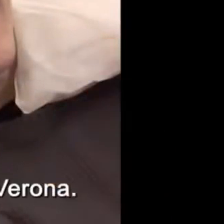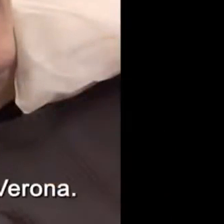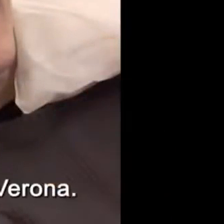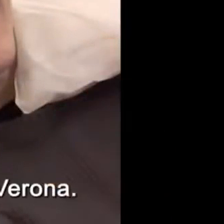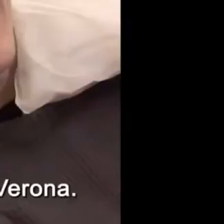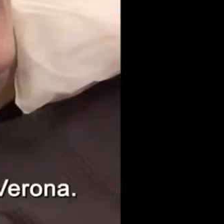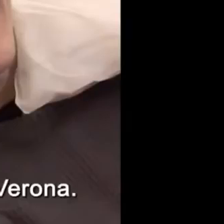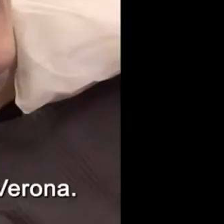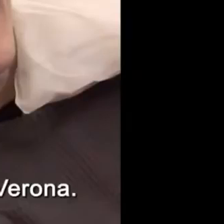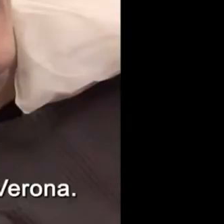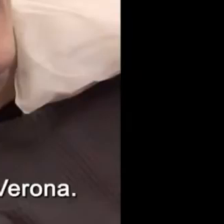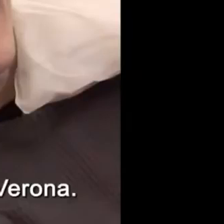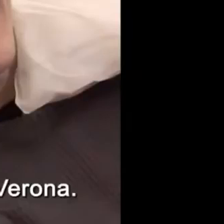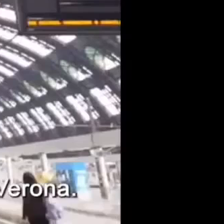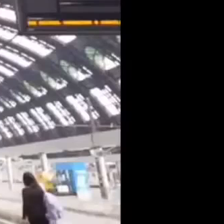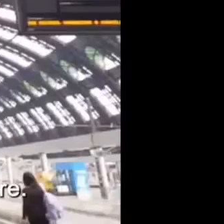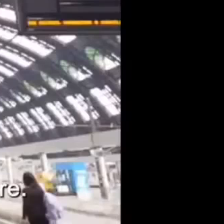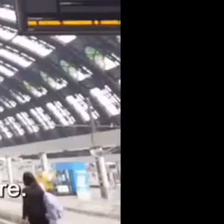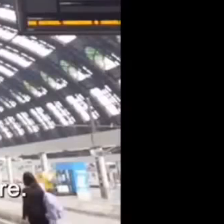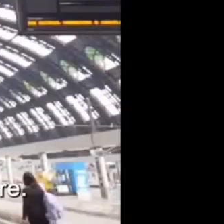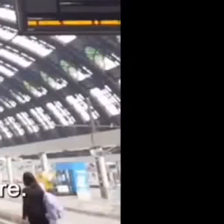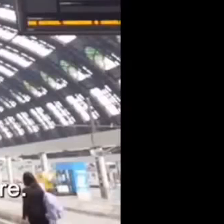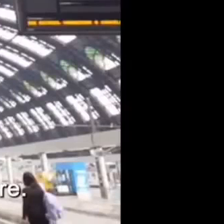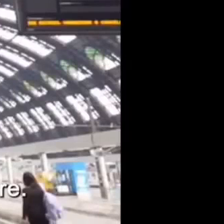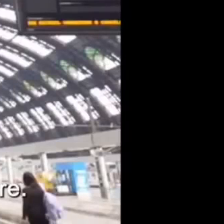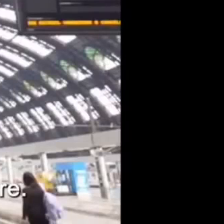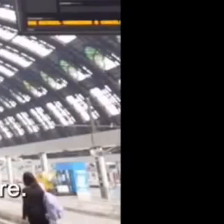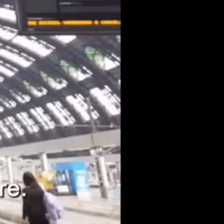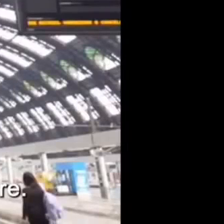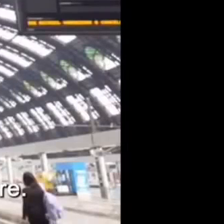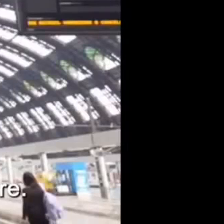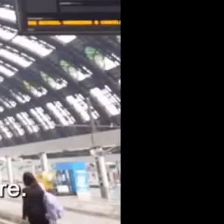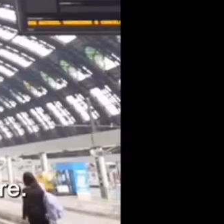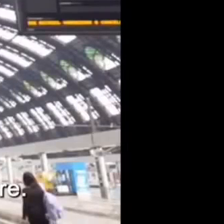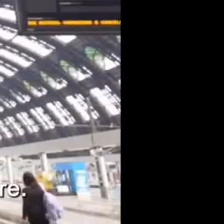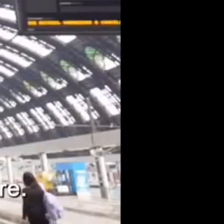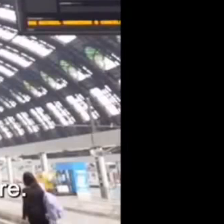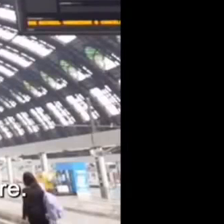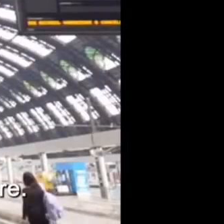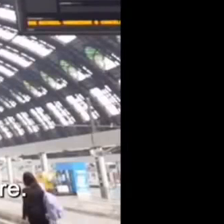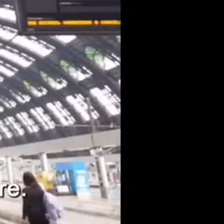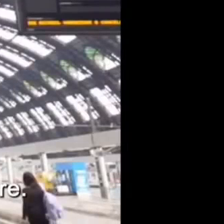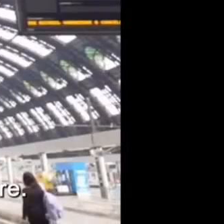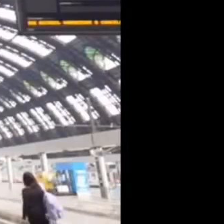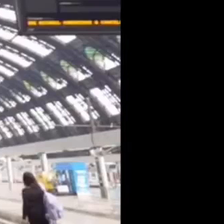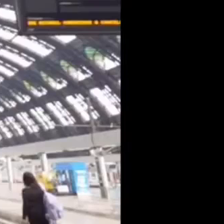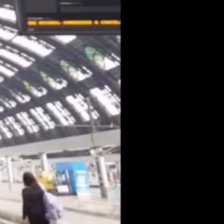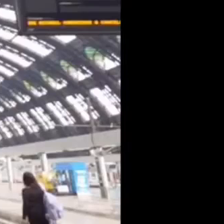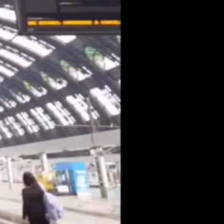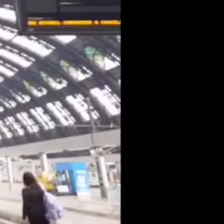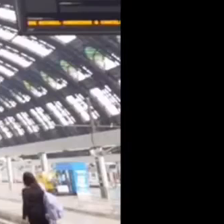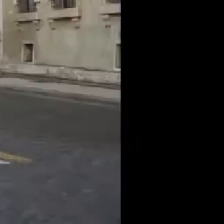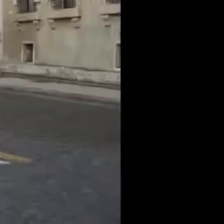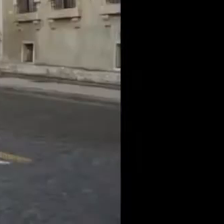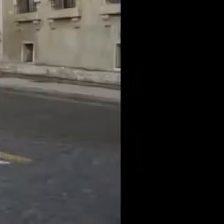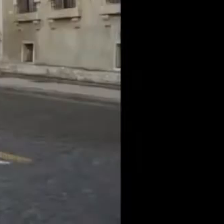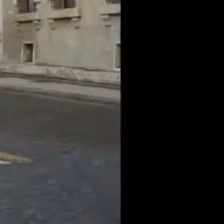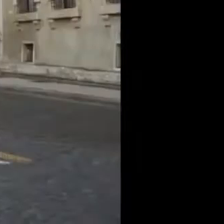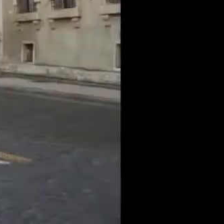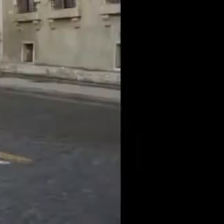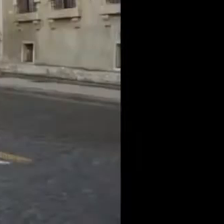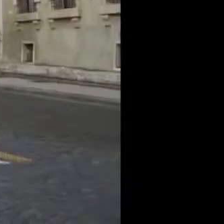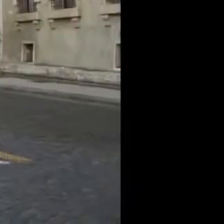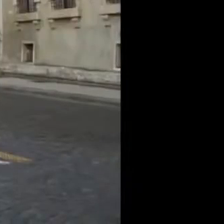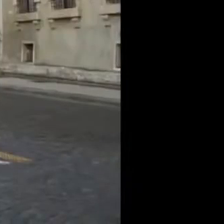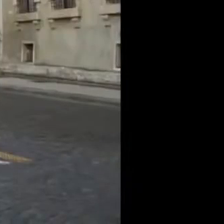2019, my friend Alessandra and I went to Verona. We took a train in Milan and about 1 hour later we arrived there. We stayed at